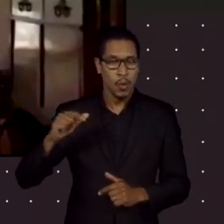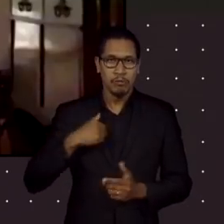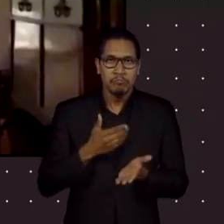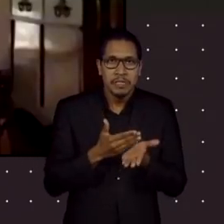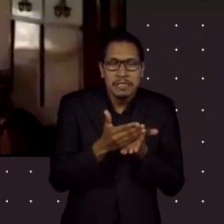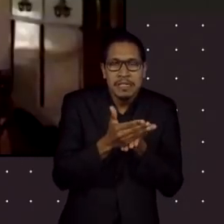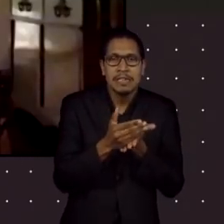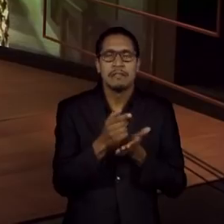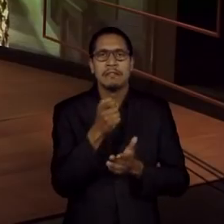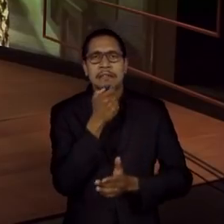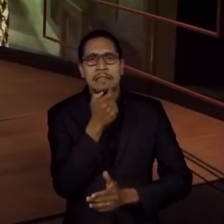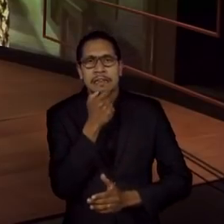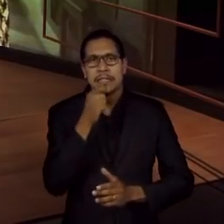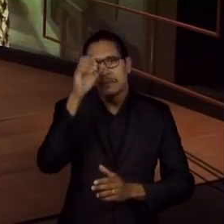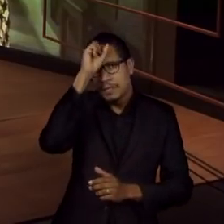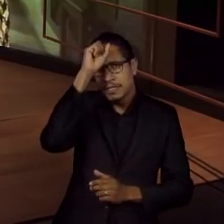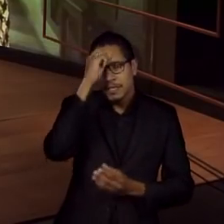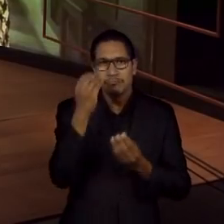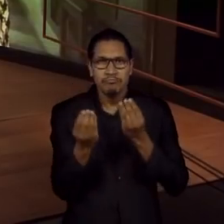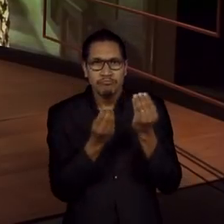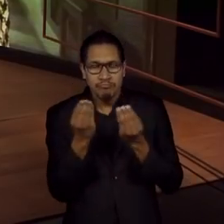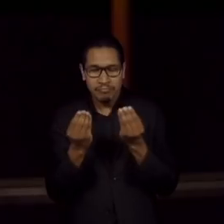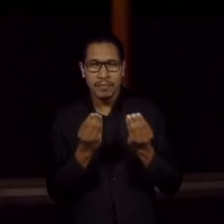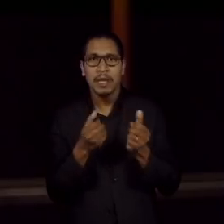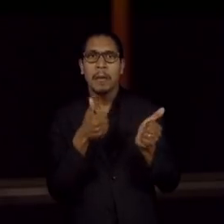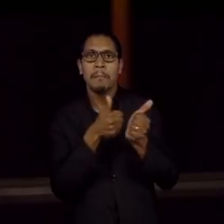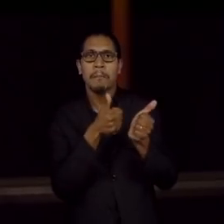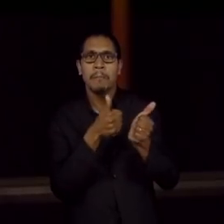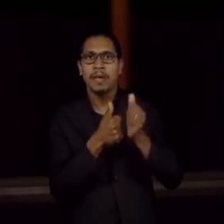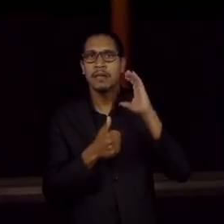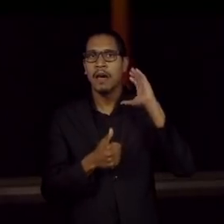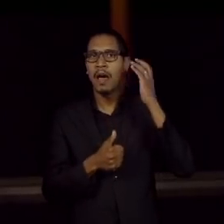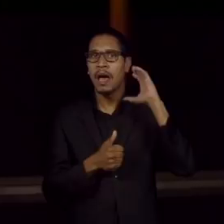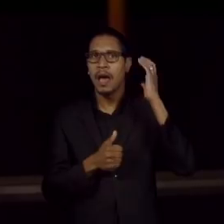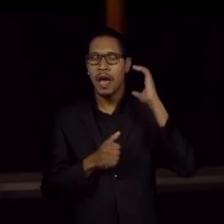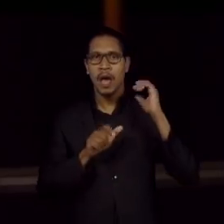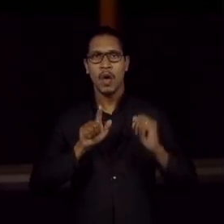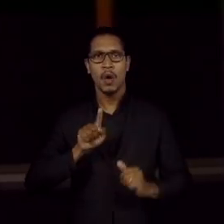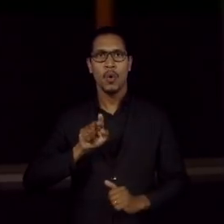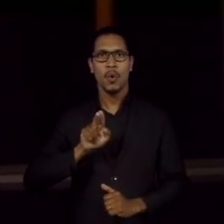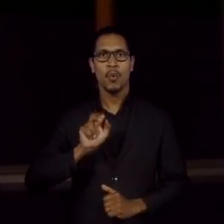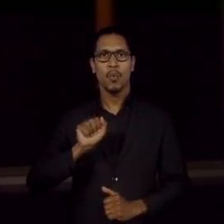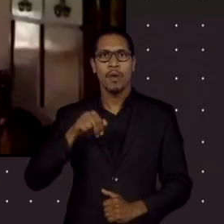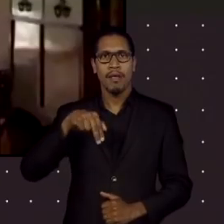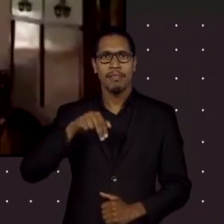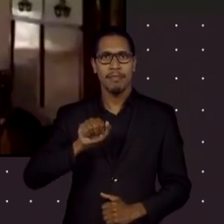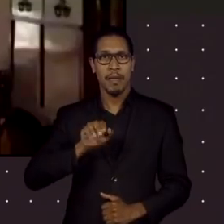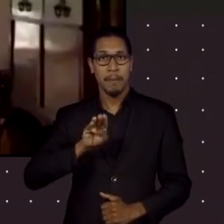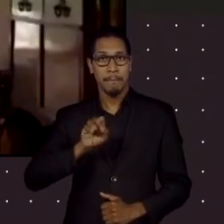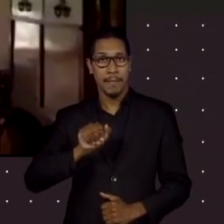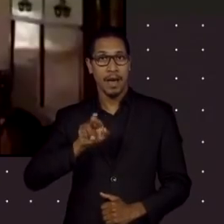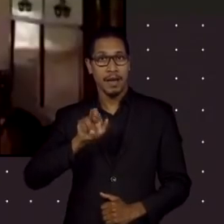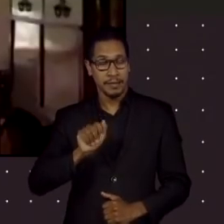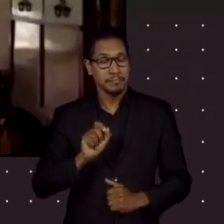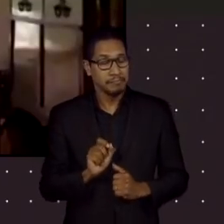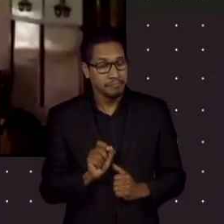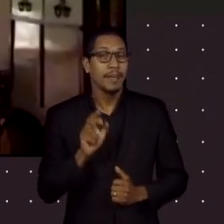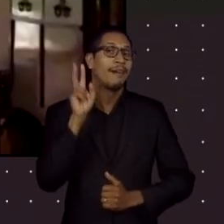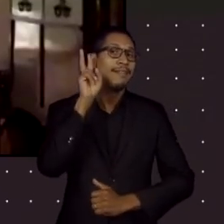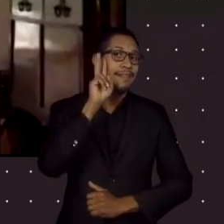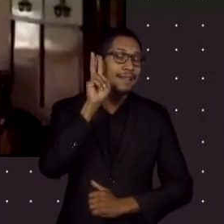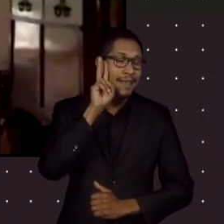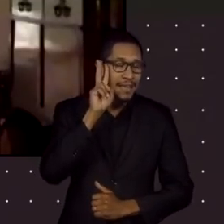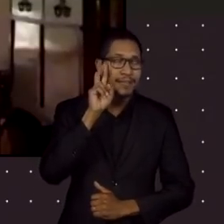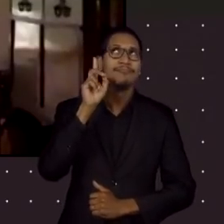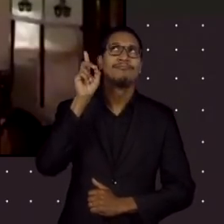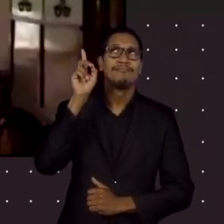eu descobri que era perto da Rádio Guanabara. A Rádio Guanabara. E aí me lembro que o programa